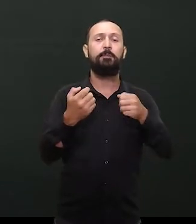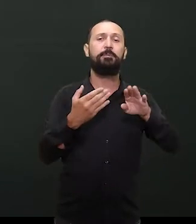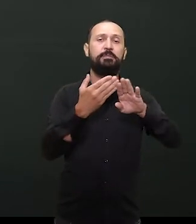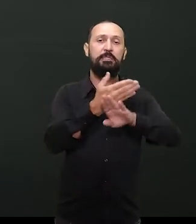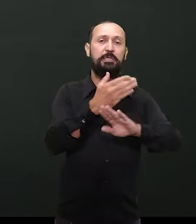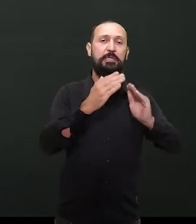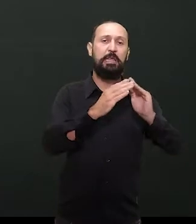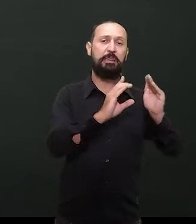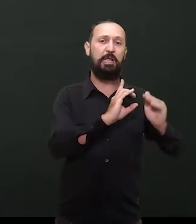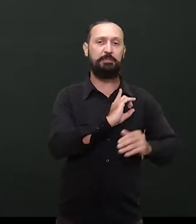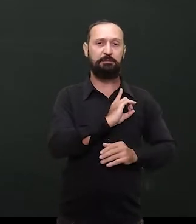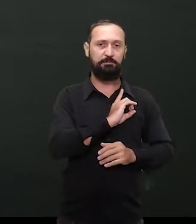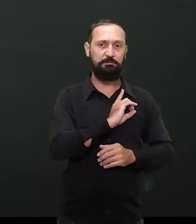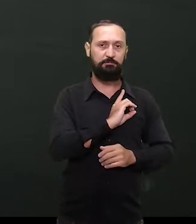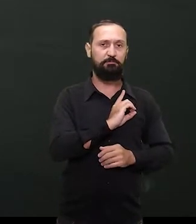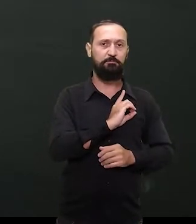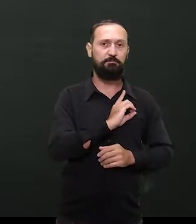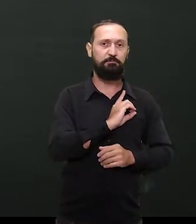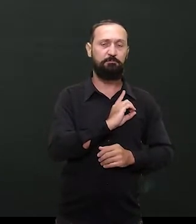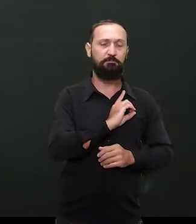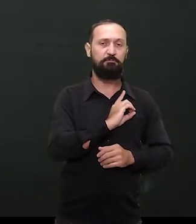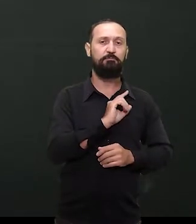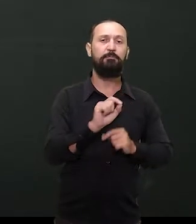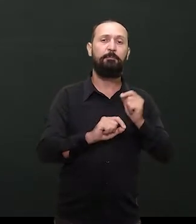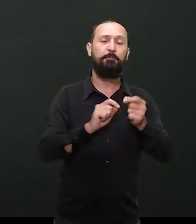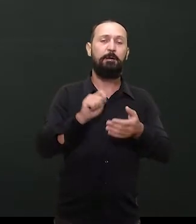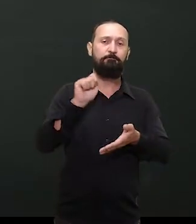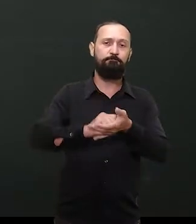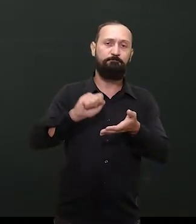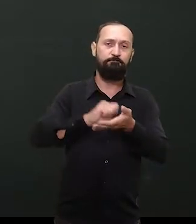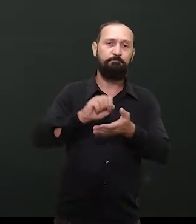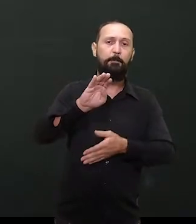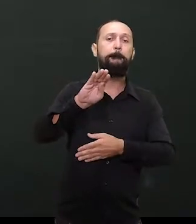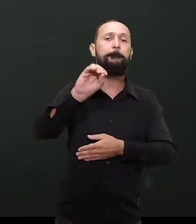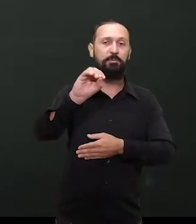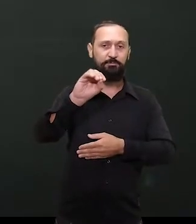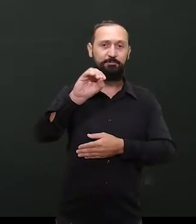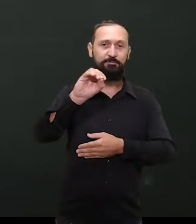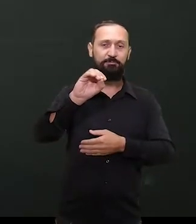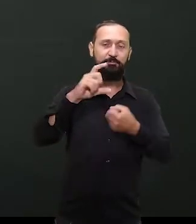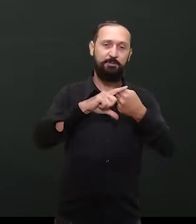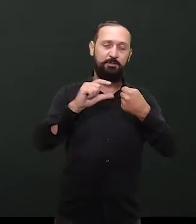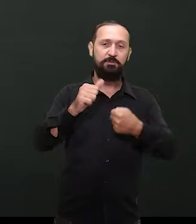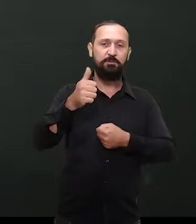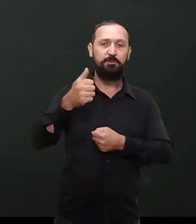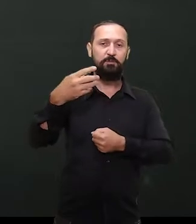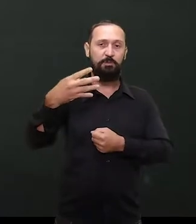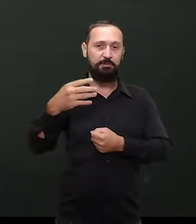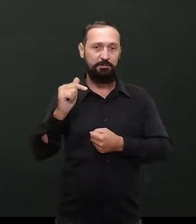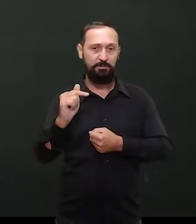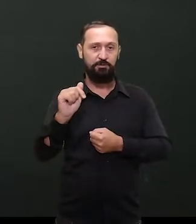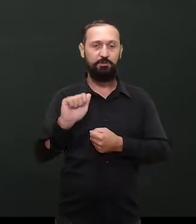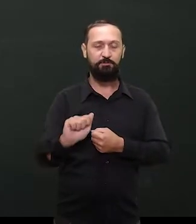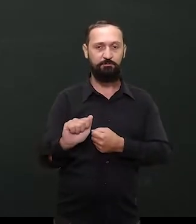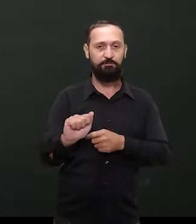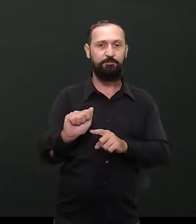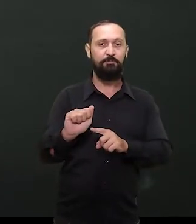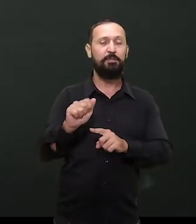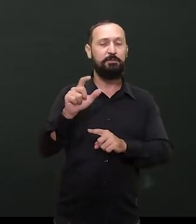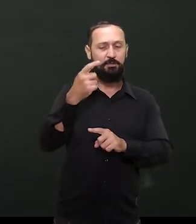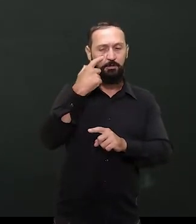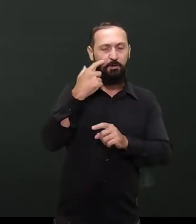se dirigir à Delegacia para registro deste artigo 147 a